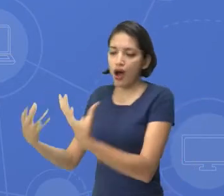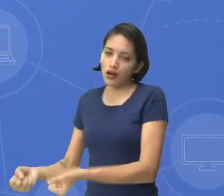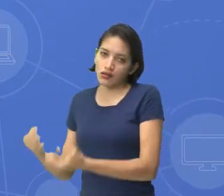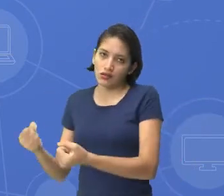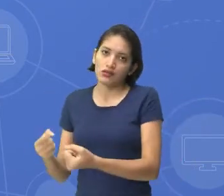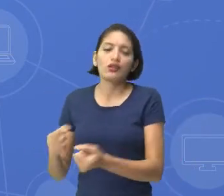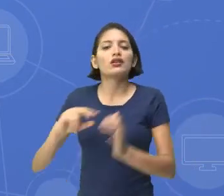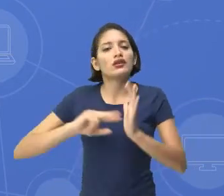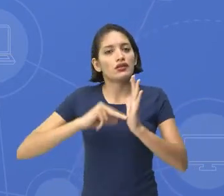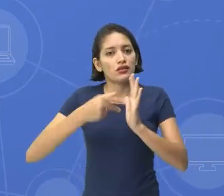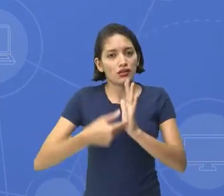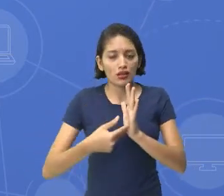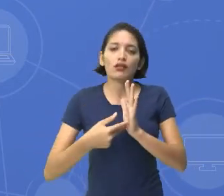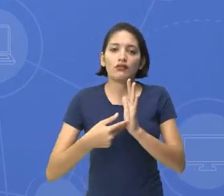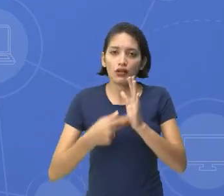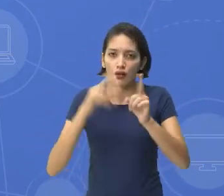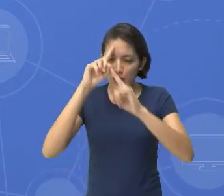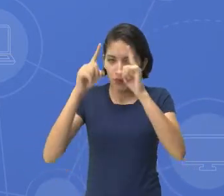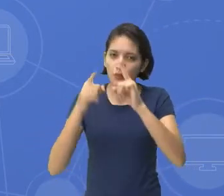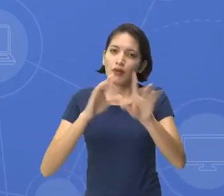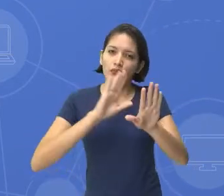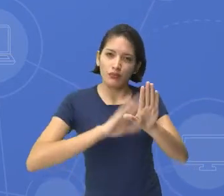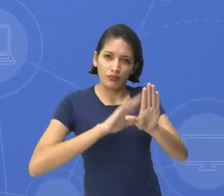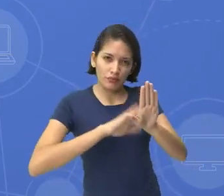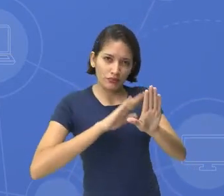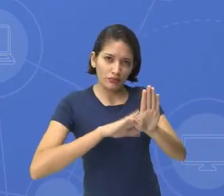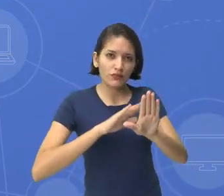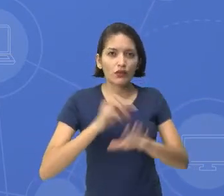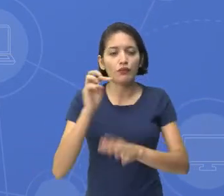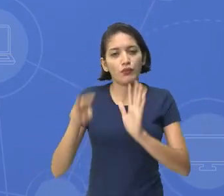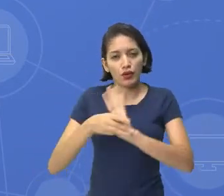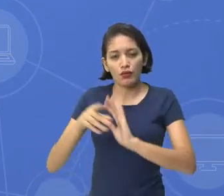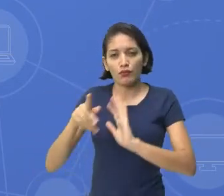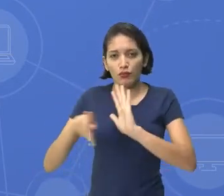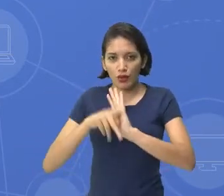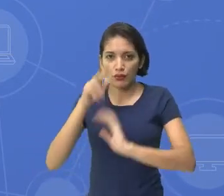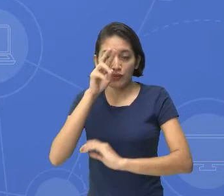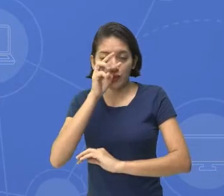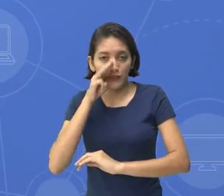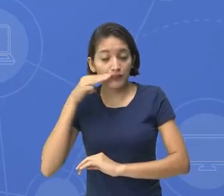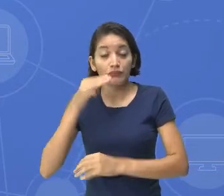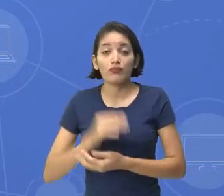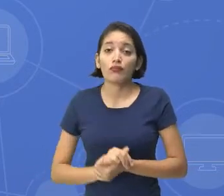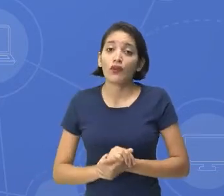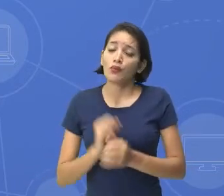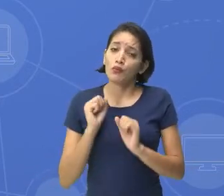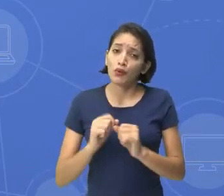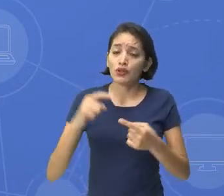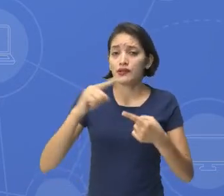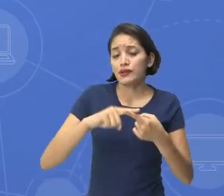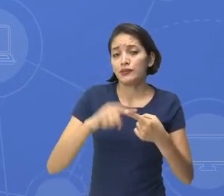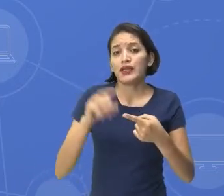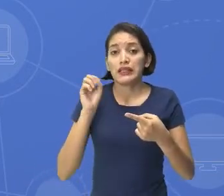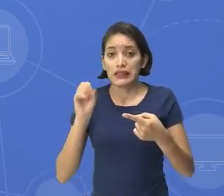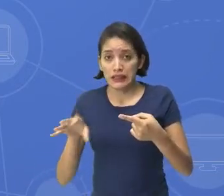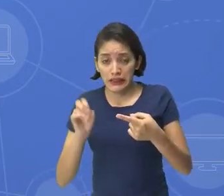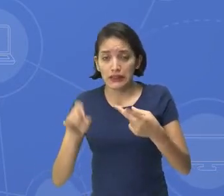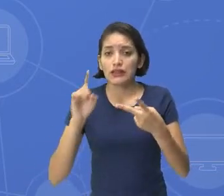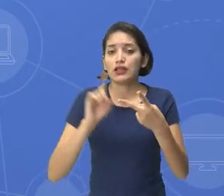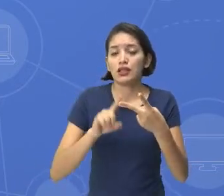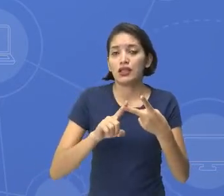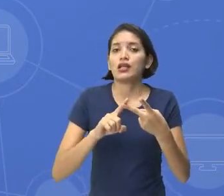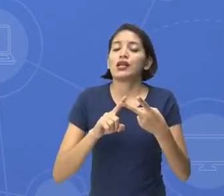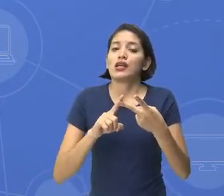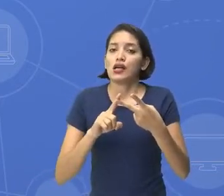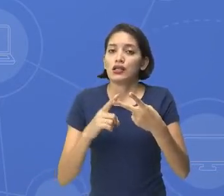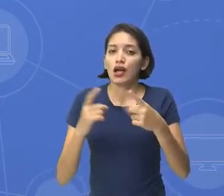ideológico marxista, né? Que entra no campo da educação, que entra no campo da ciência, que entra no campo